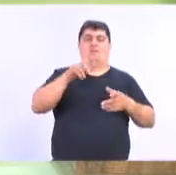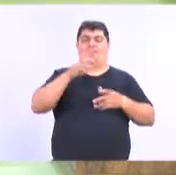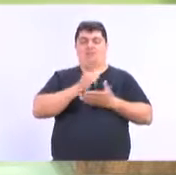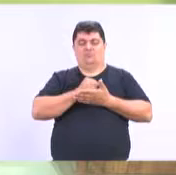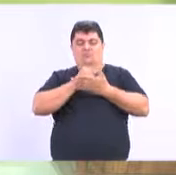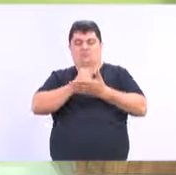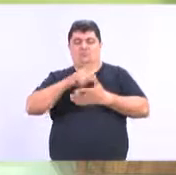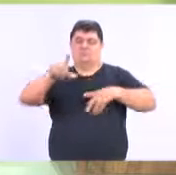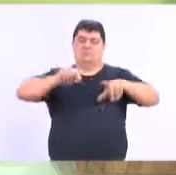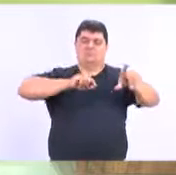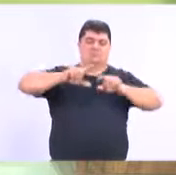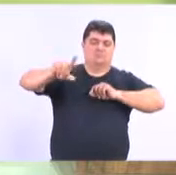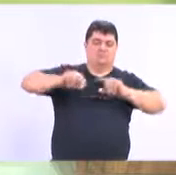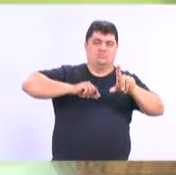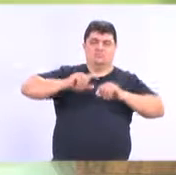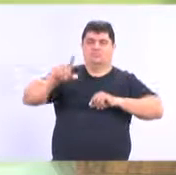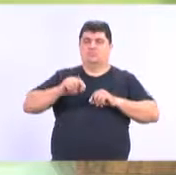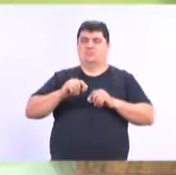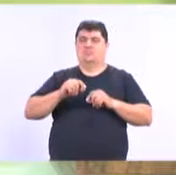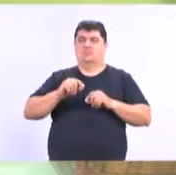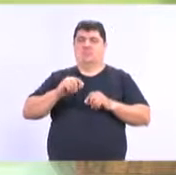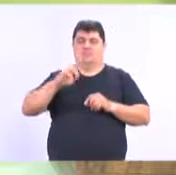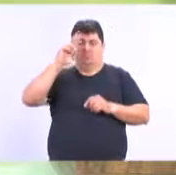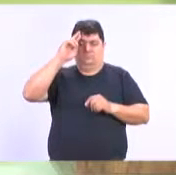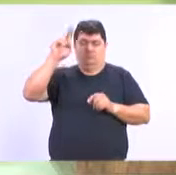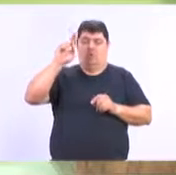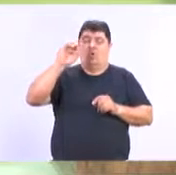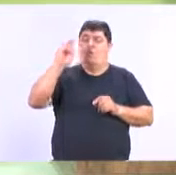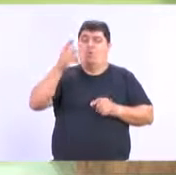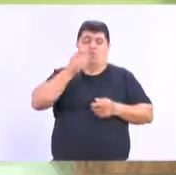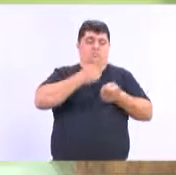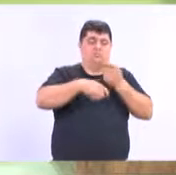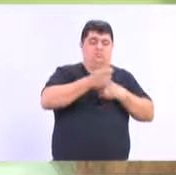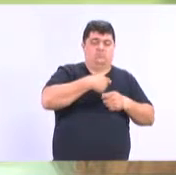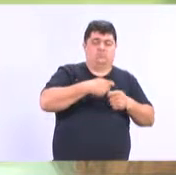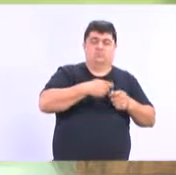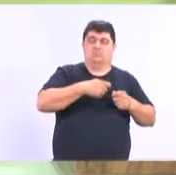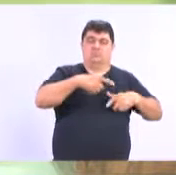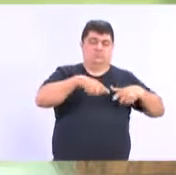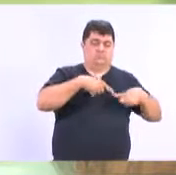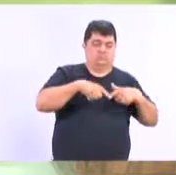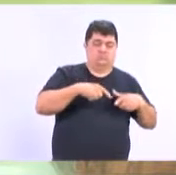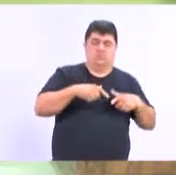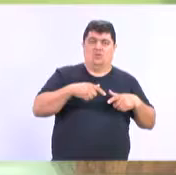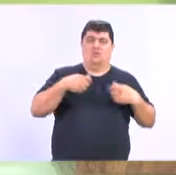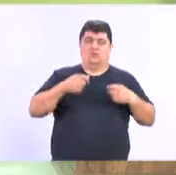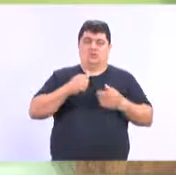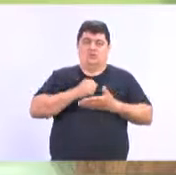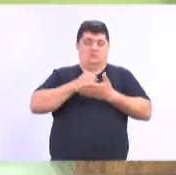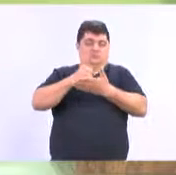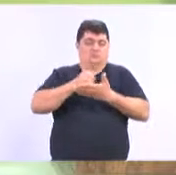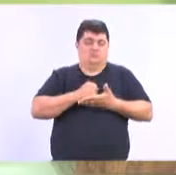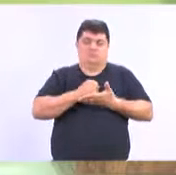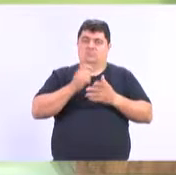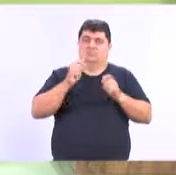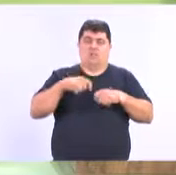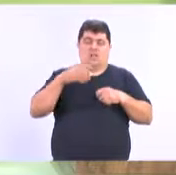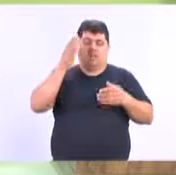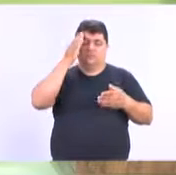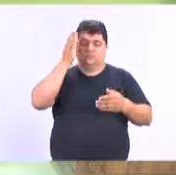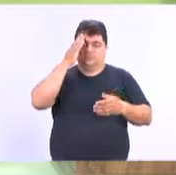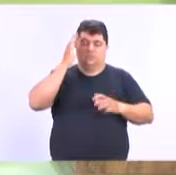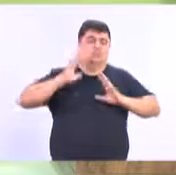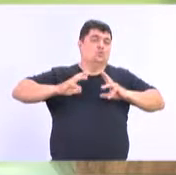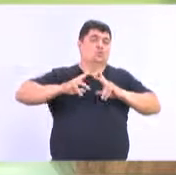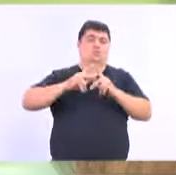de tomada de decisão, seja como dono do negócio, seja como funcionário da empresa. Então, vocês vão verificar como esses índices, como